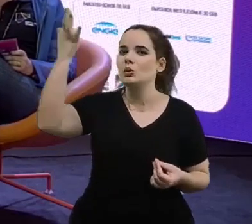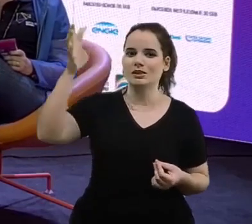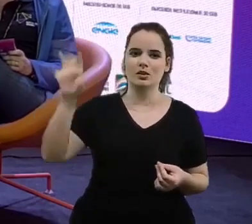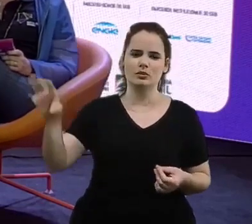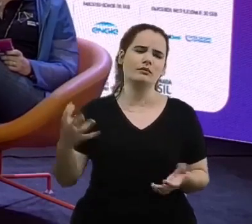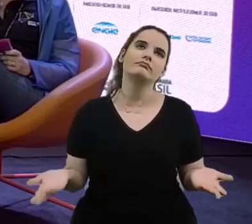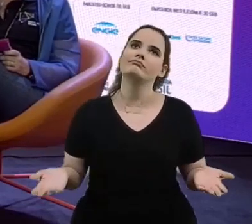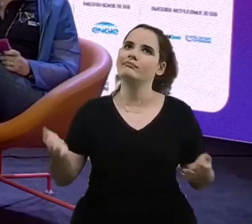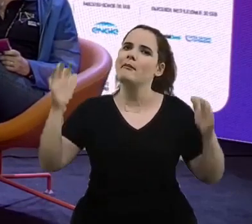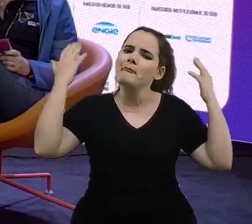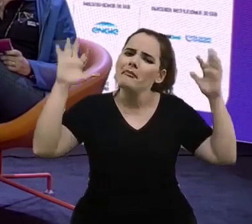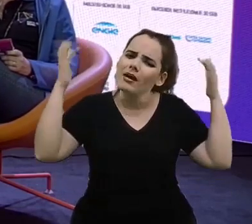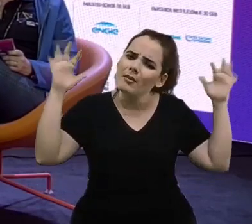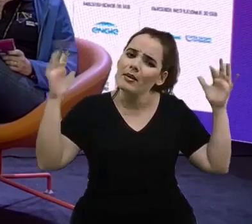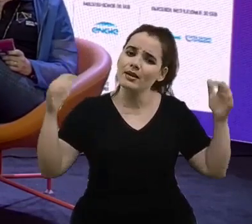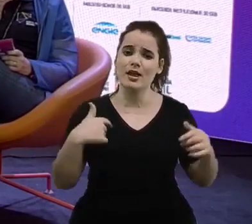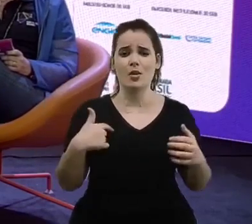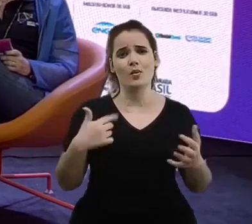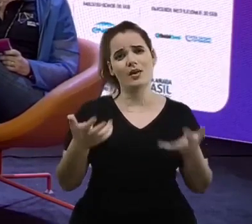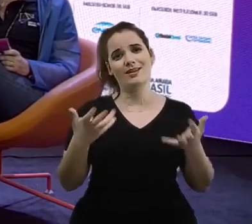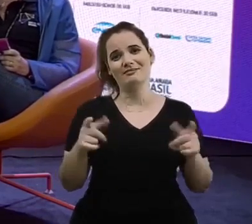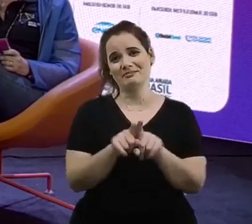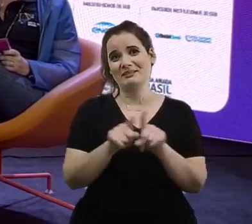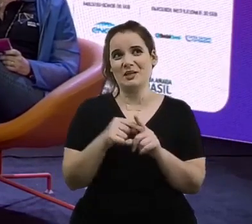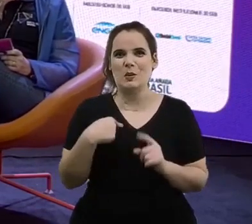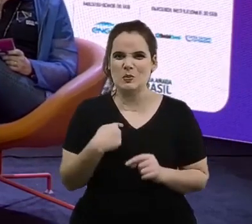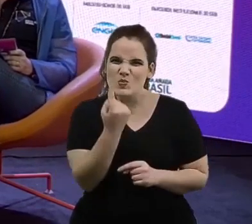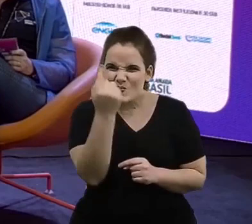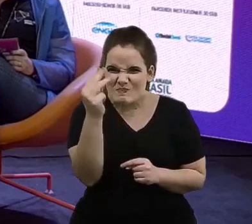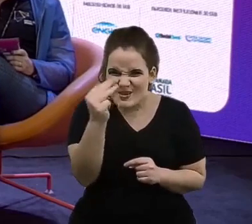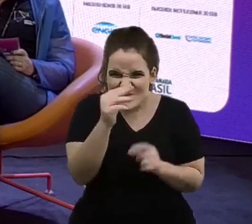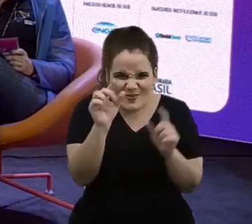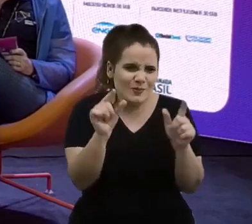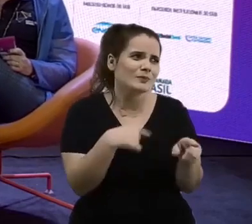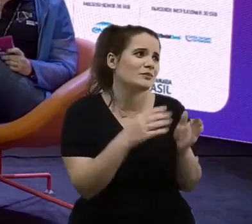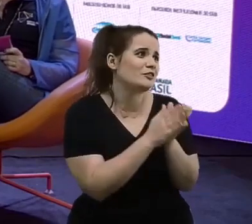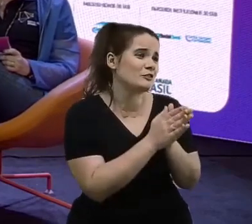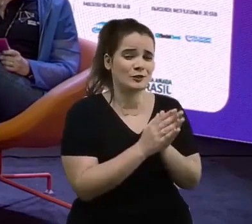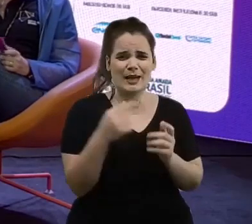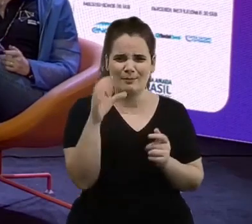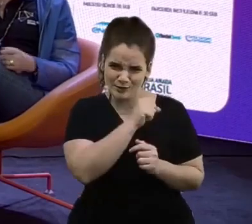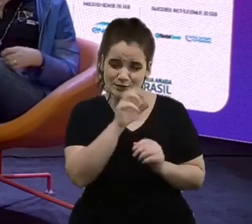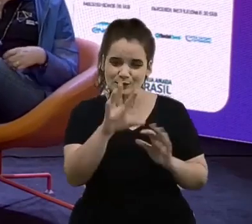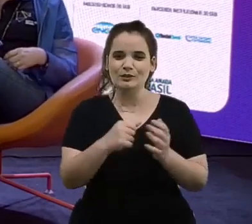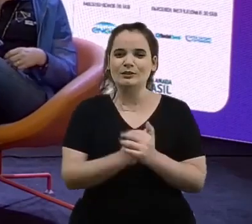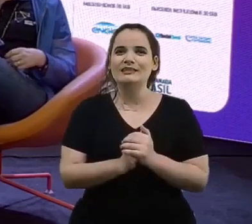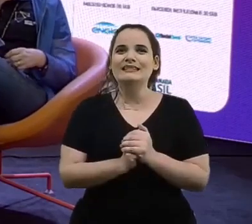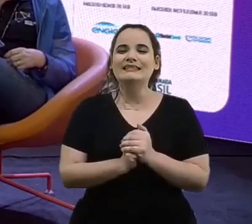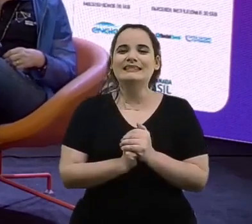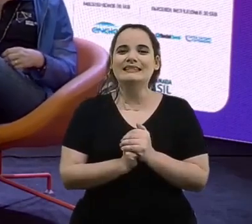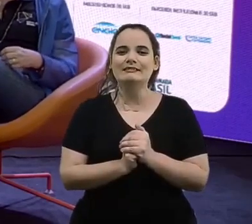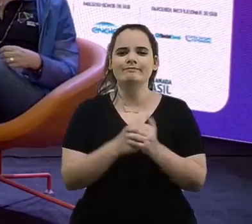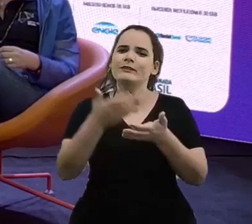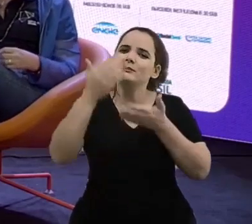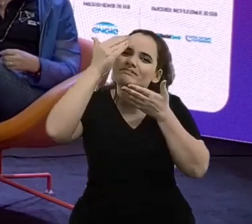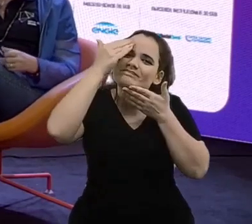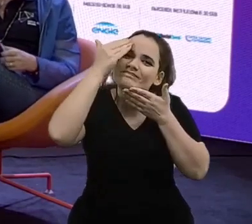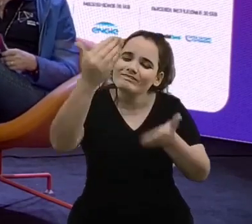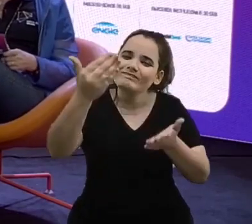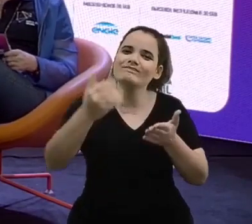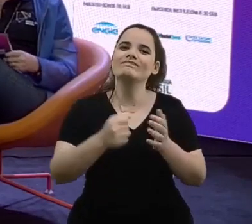né, mas feito com muito cuidado, né, com muita responsabilidade, para que a gente conseguisse